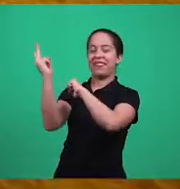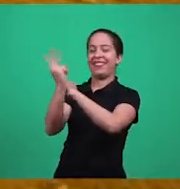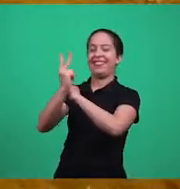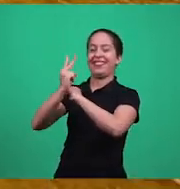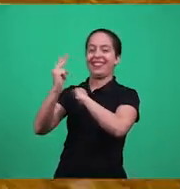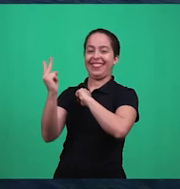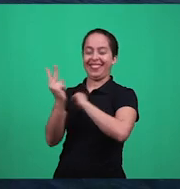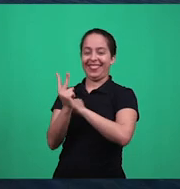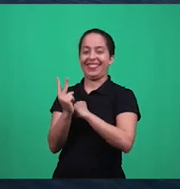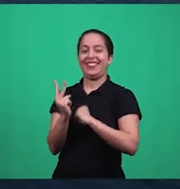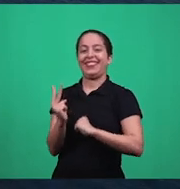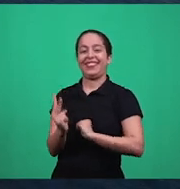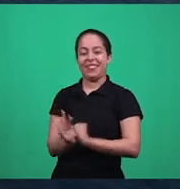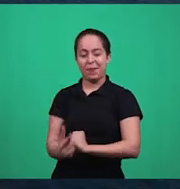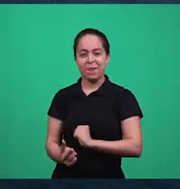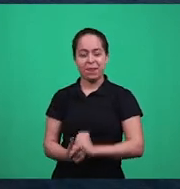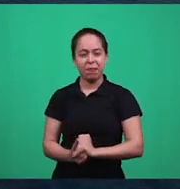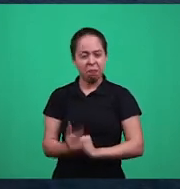guardará.